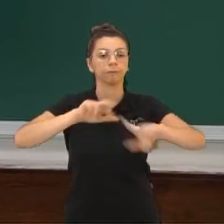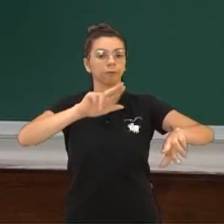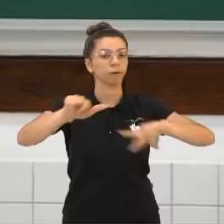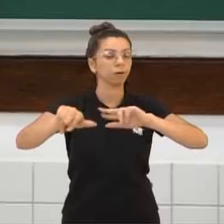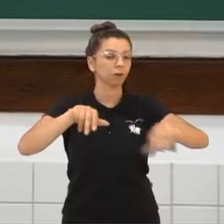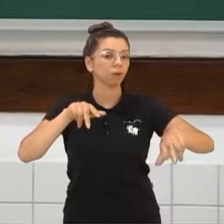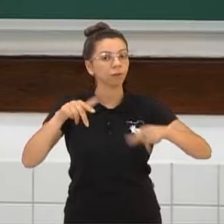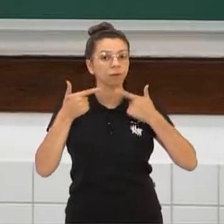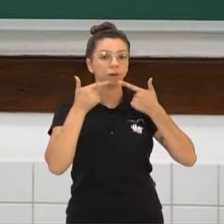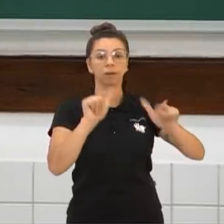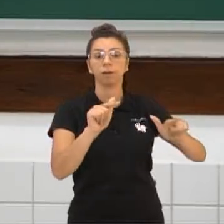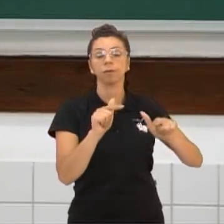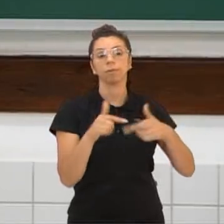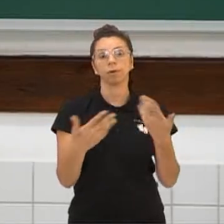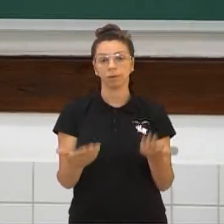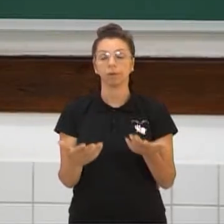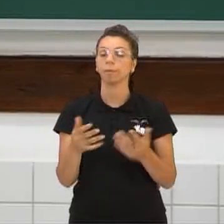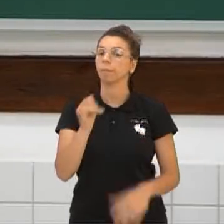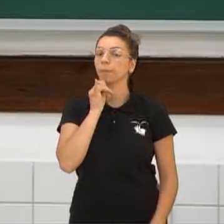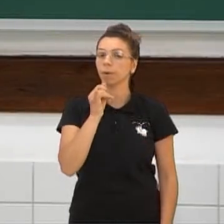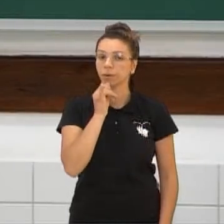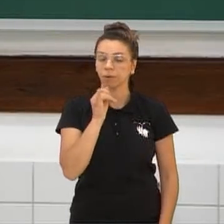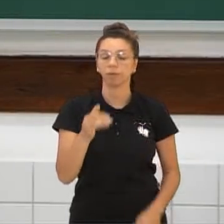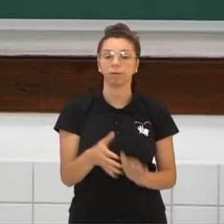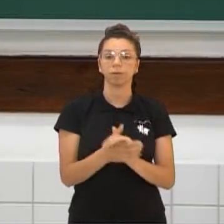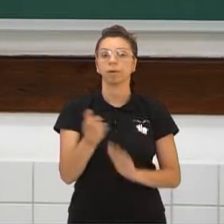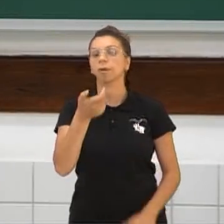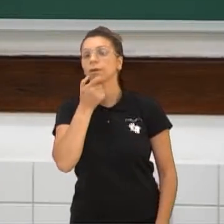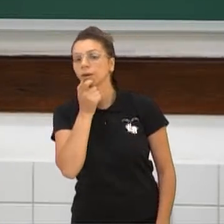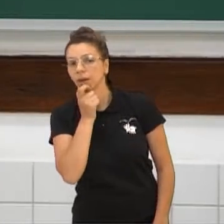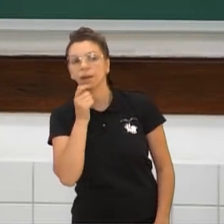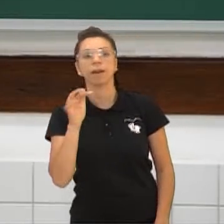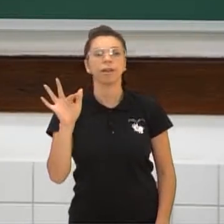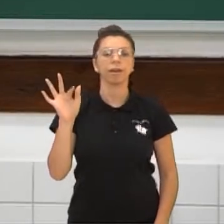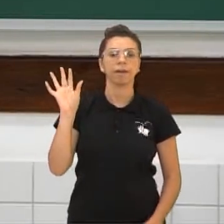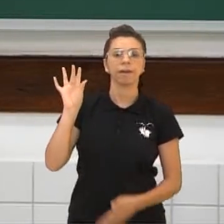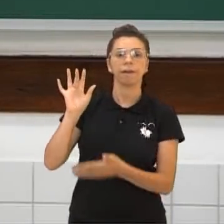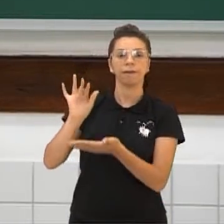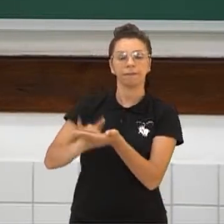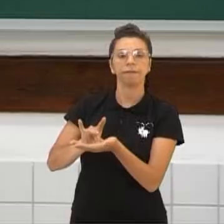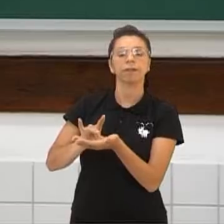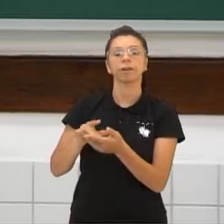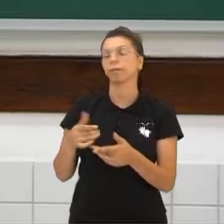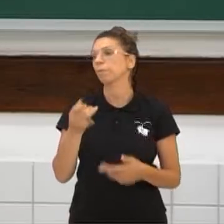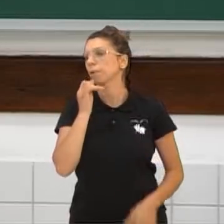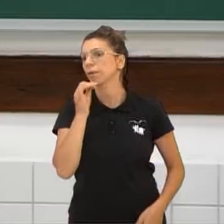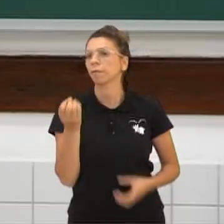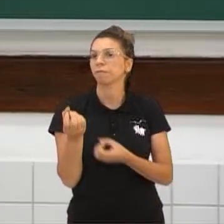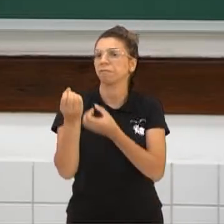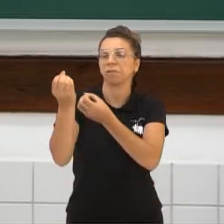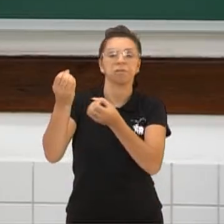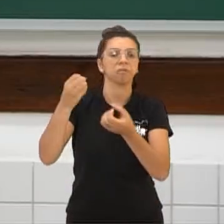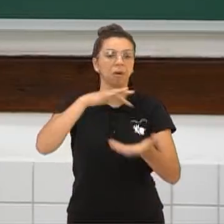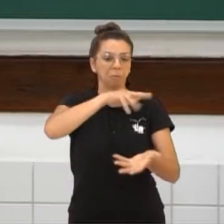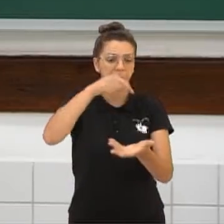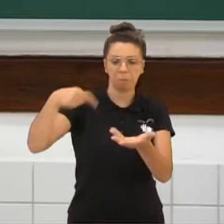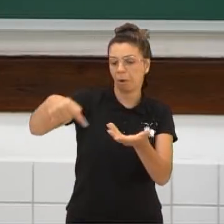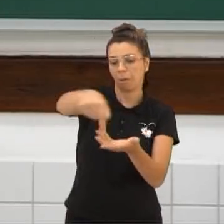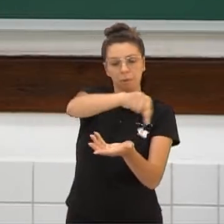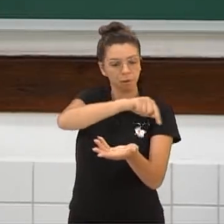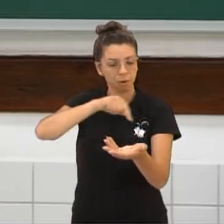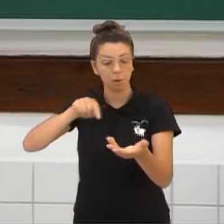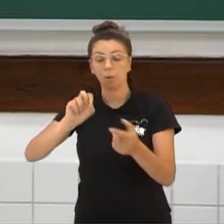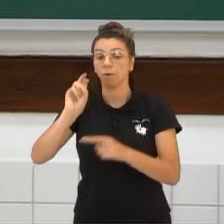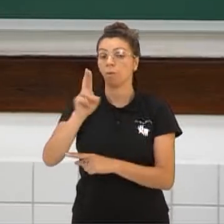diferentes idiomas. Então, por exemplo, inglês é uma língua franca porque você pode viajar para qualquer parte do mundo ou você pode